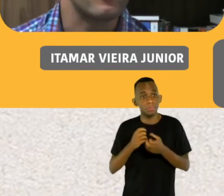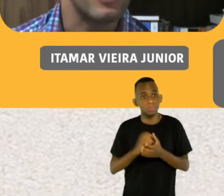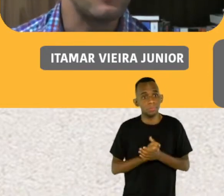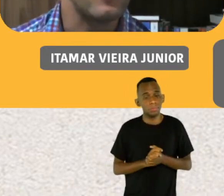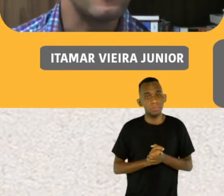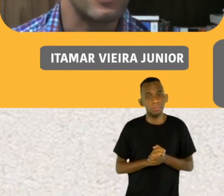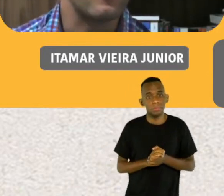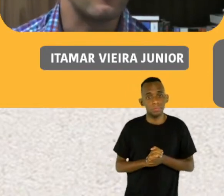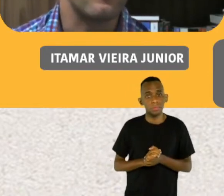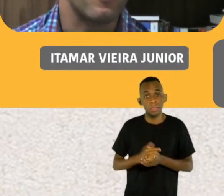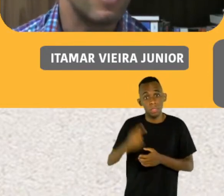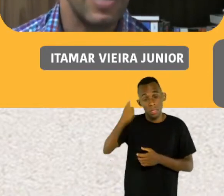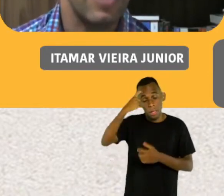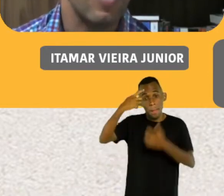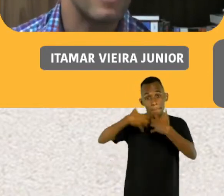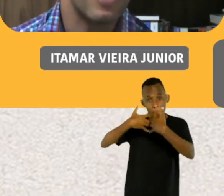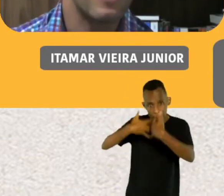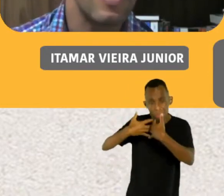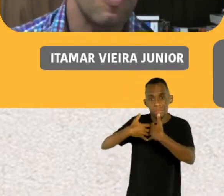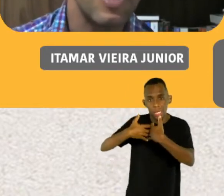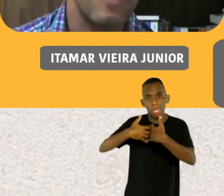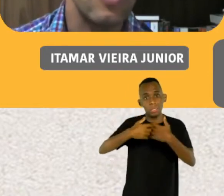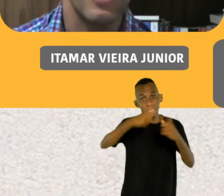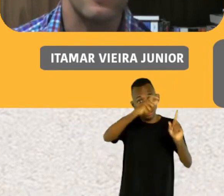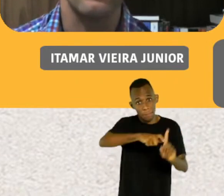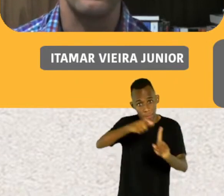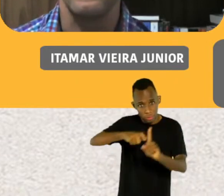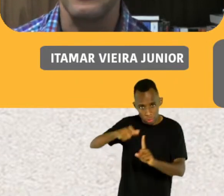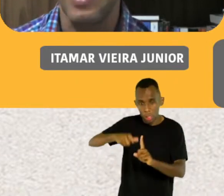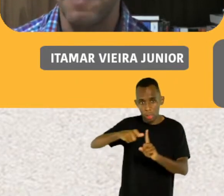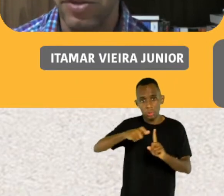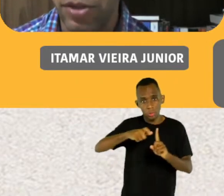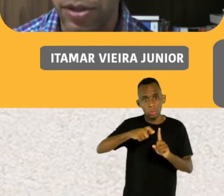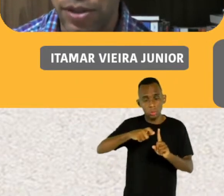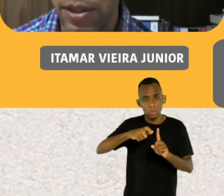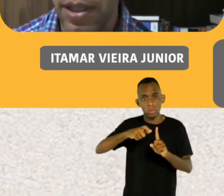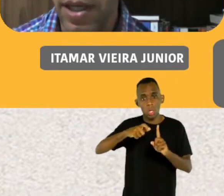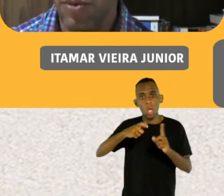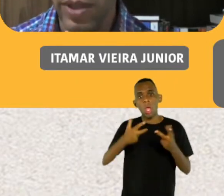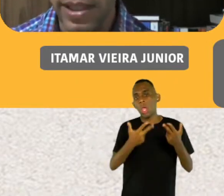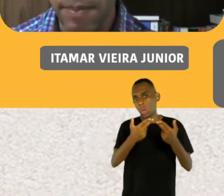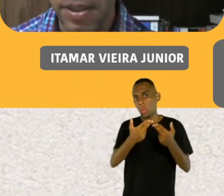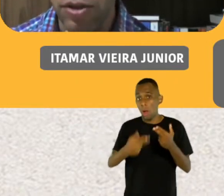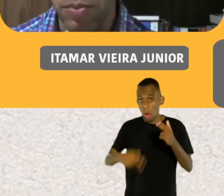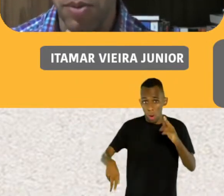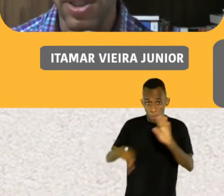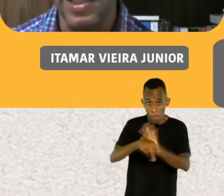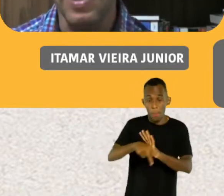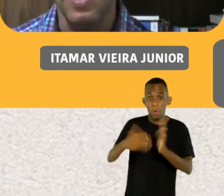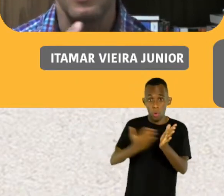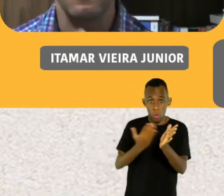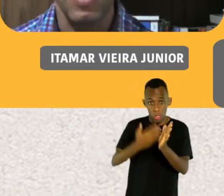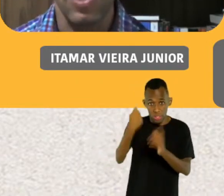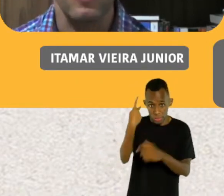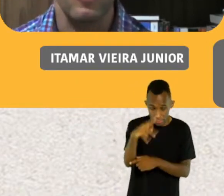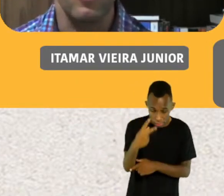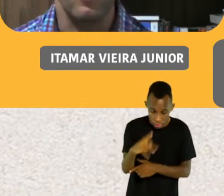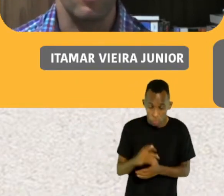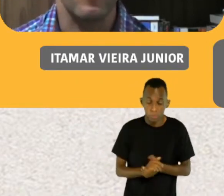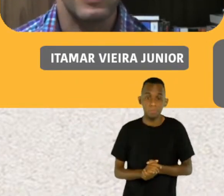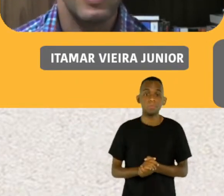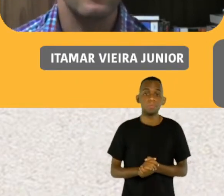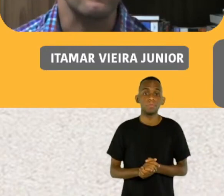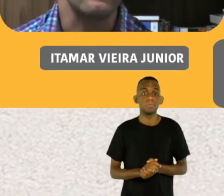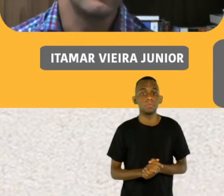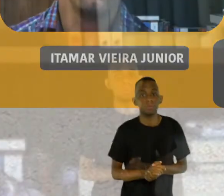nas personagens, Sérgio, que assim como as personagens de o intérprete de Borboletas, as personagens de